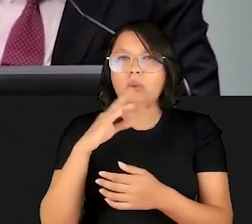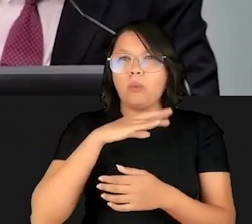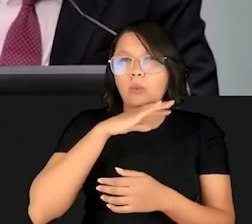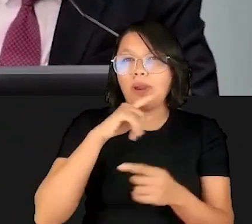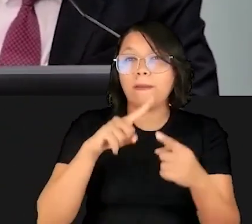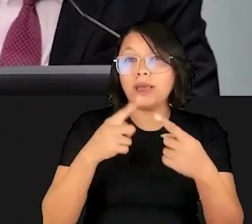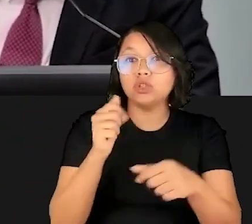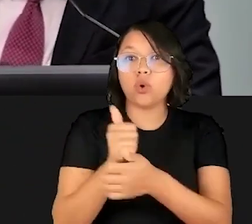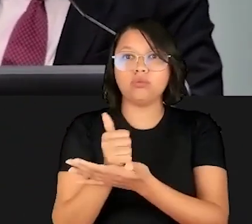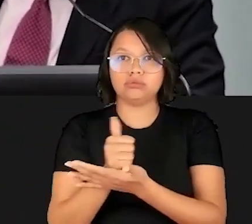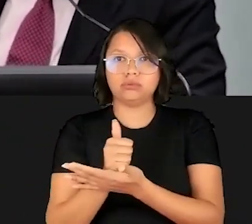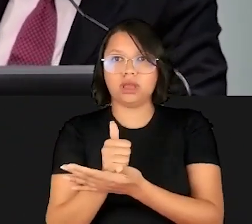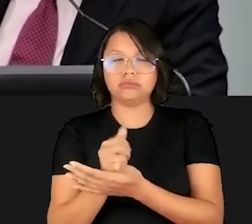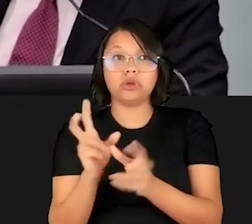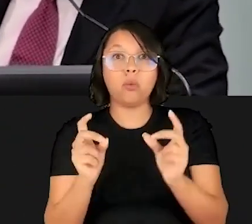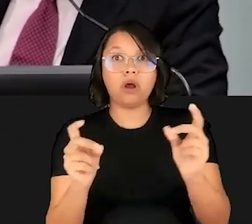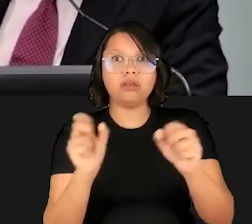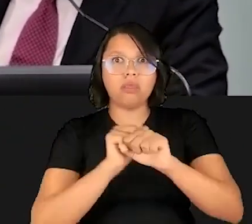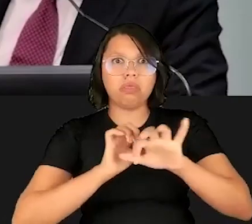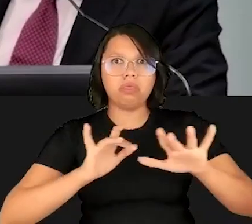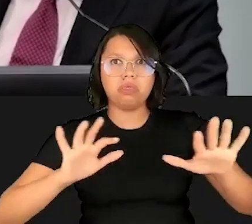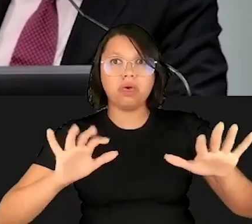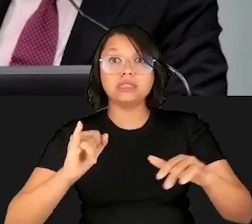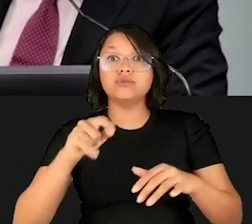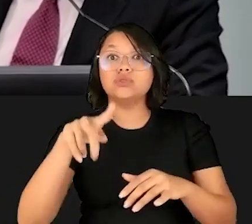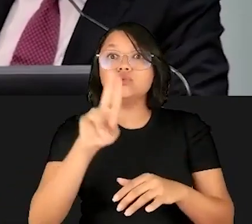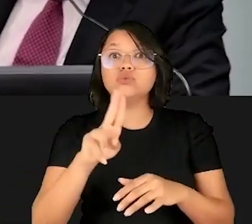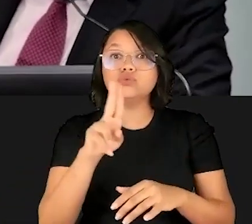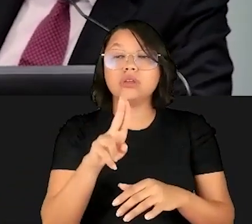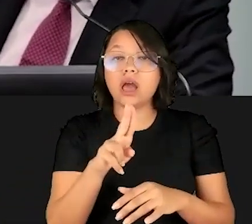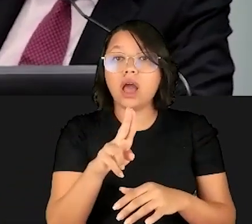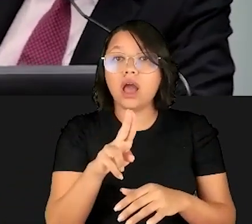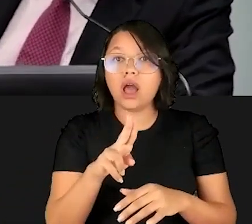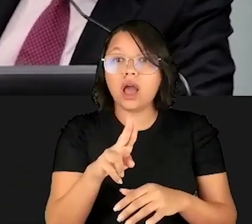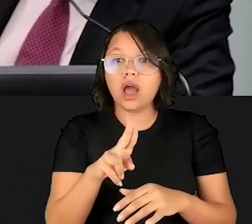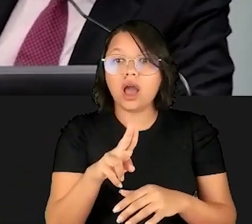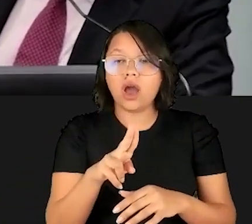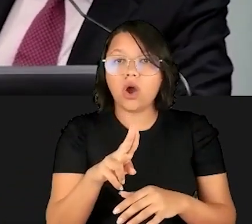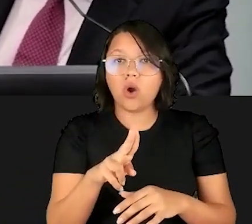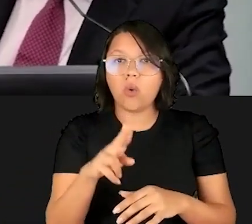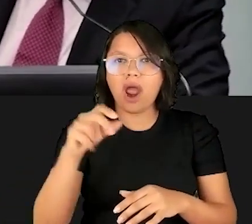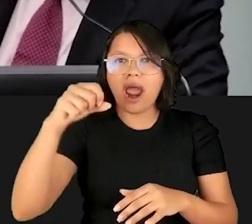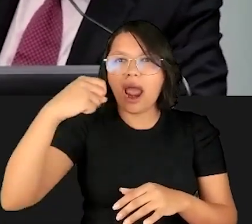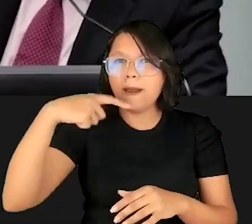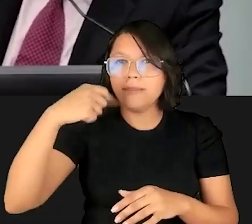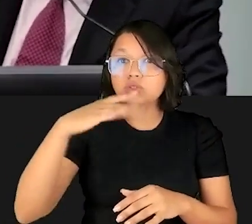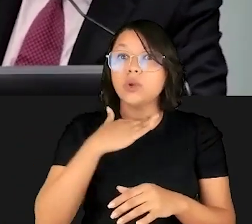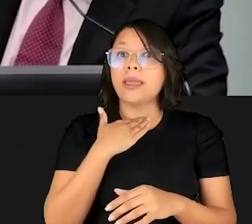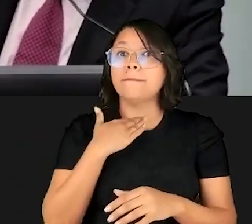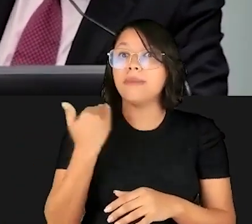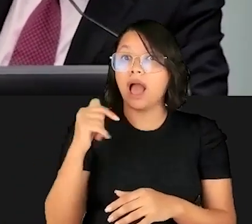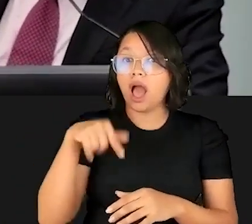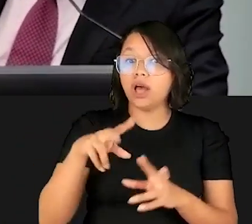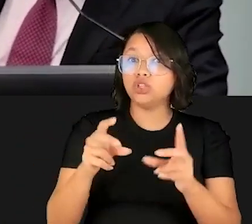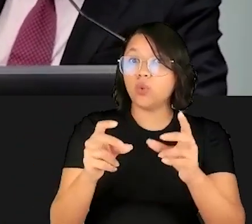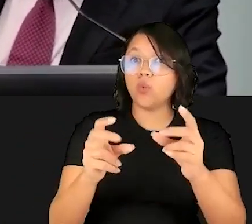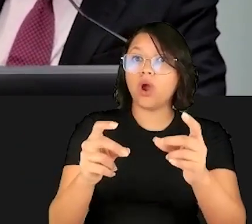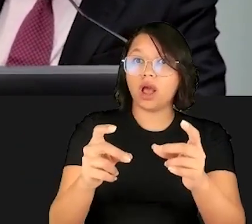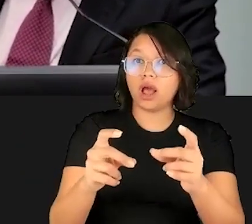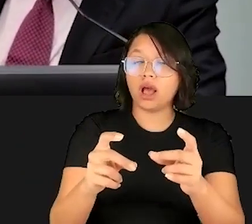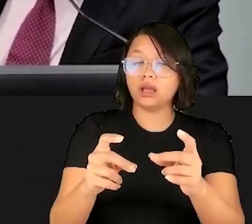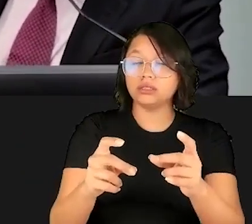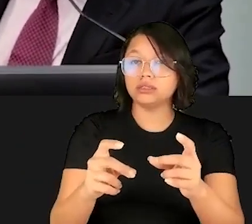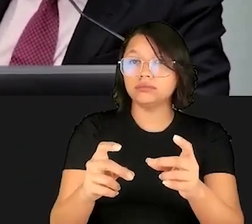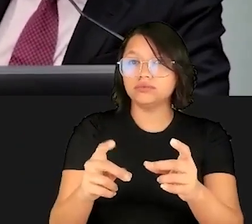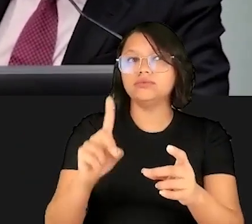replicando rapidamente. Se você usar um veneno que mate célula em replicação, você vai matar mais células cancerosas do que células